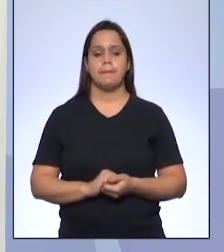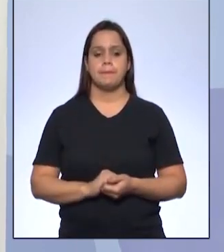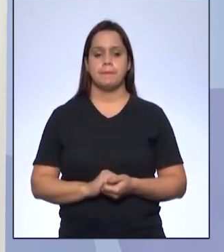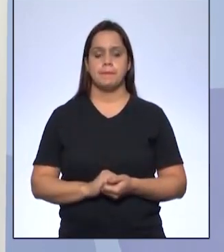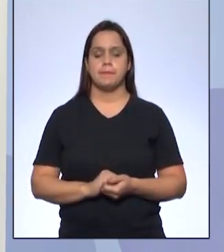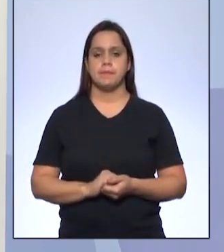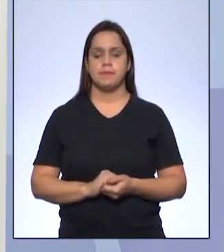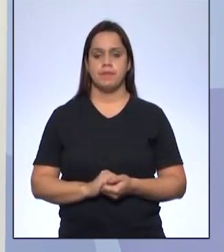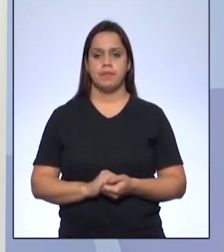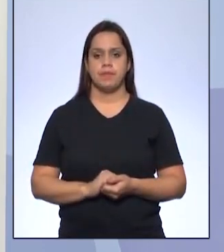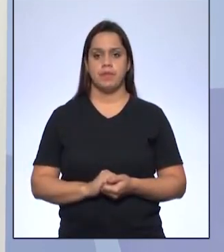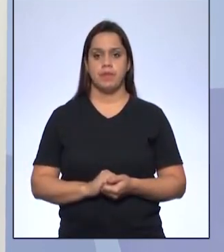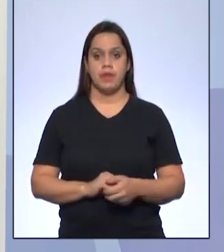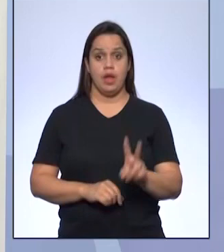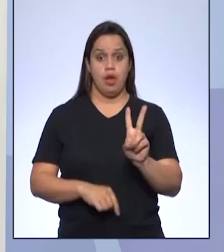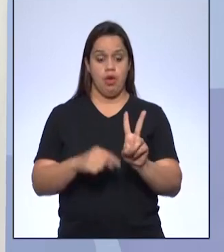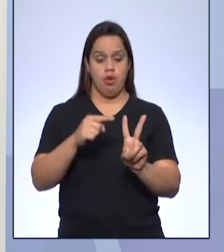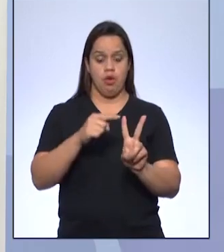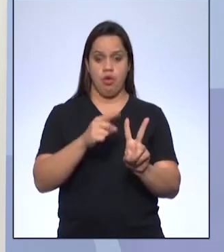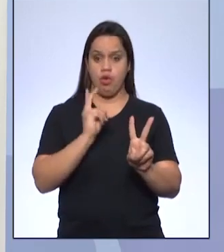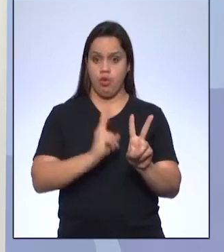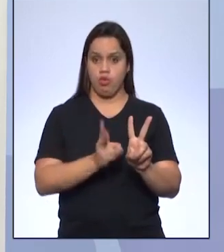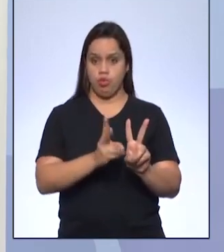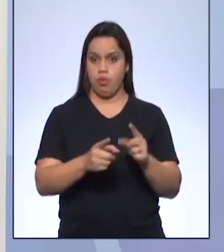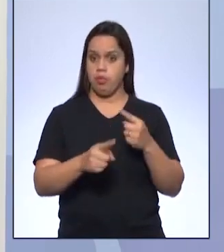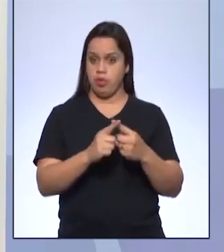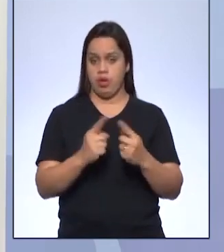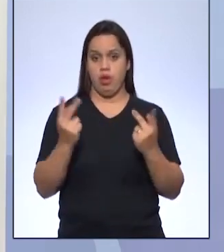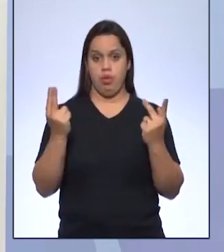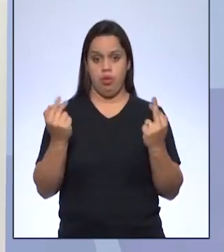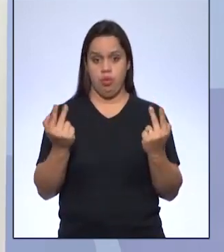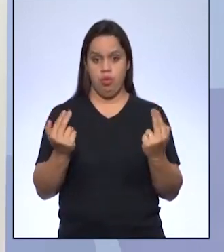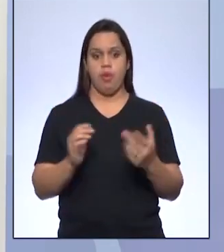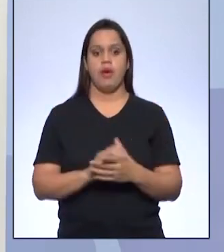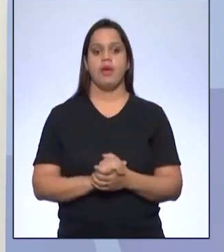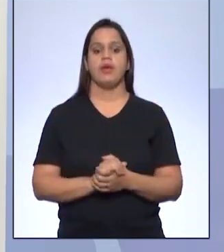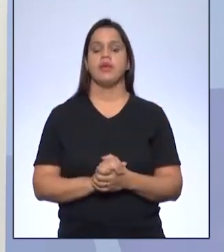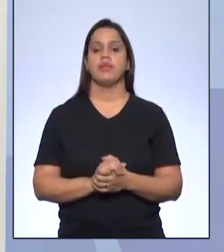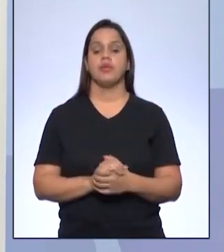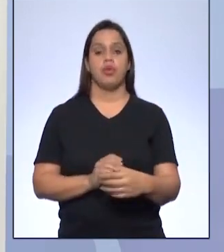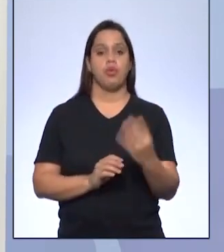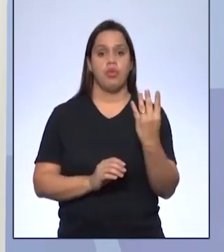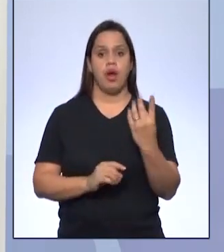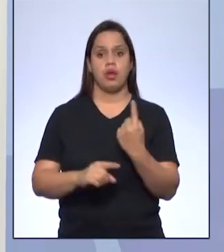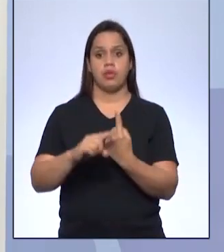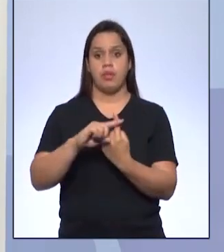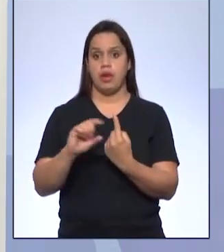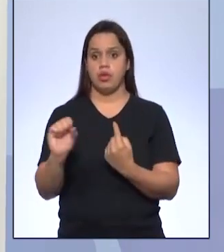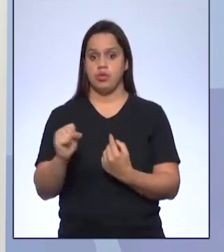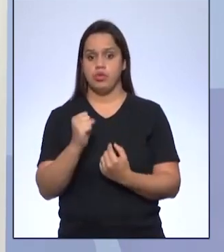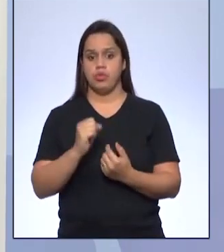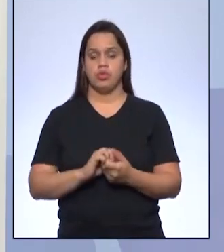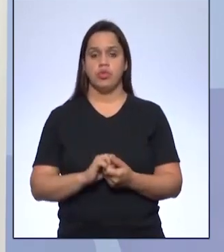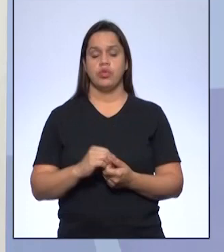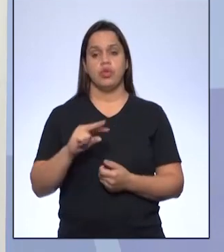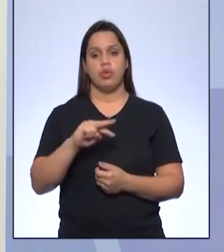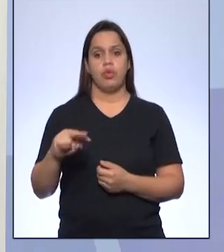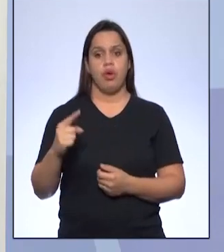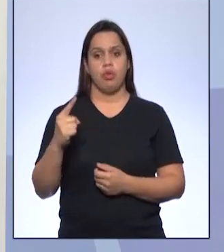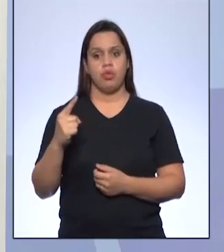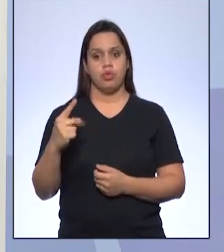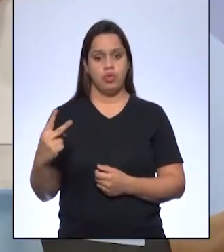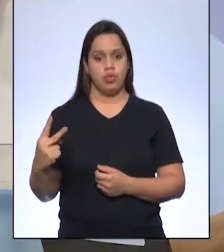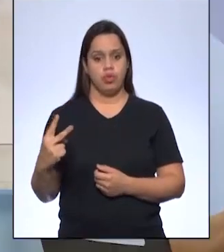Mantenho mais uma vez os radicais, porque eles são semelhantes. 4 mais 8, 12